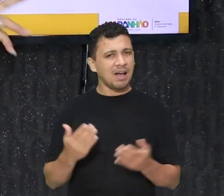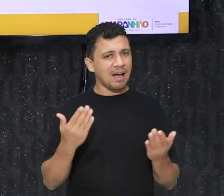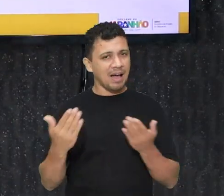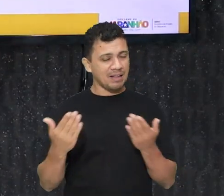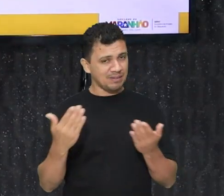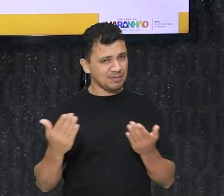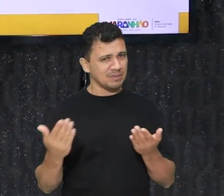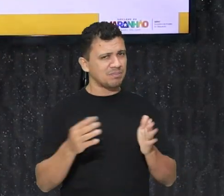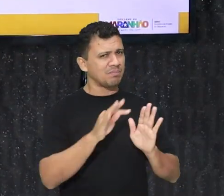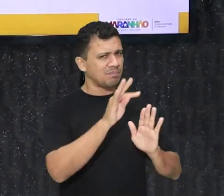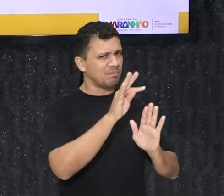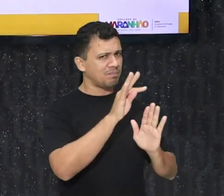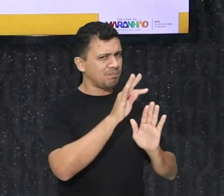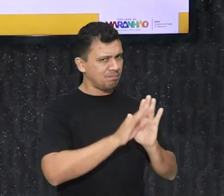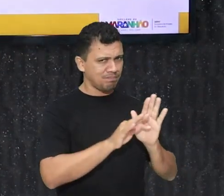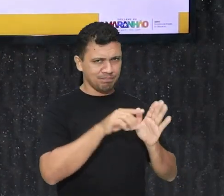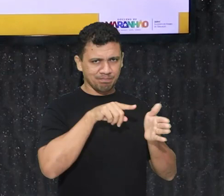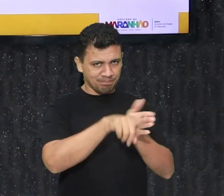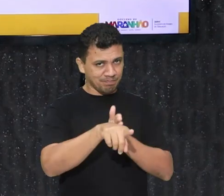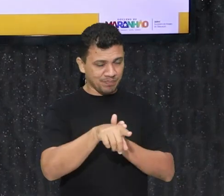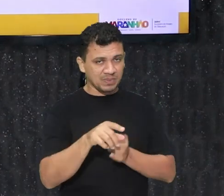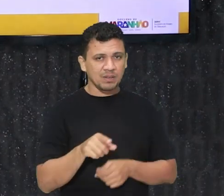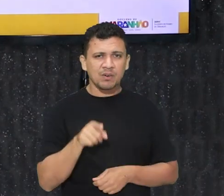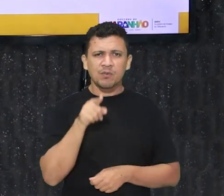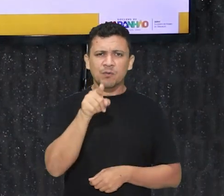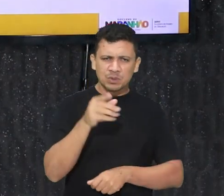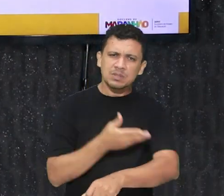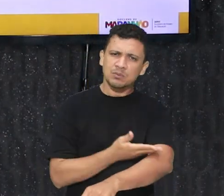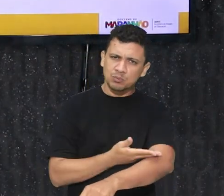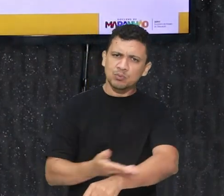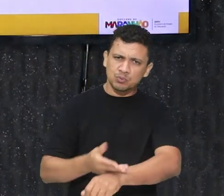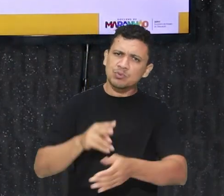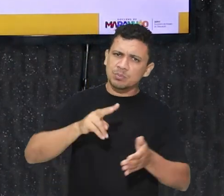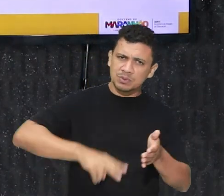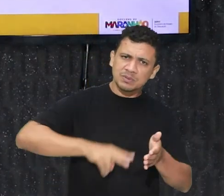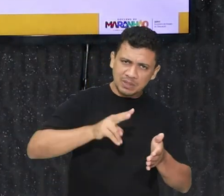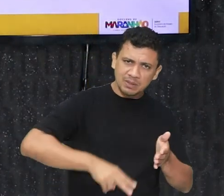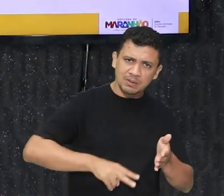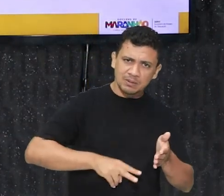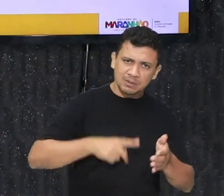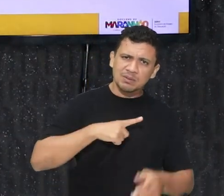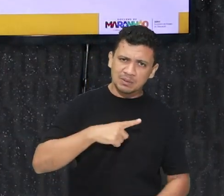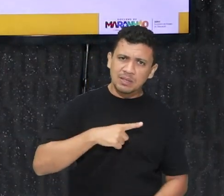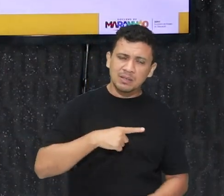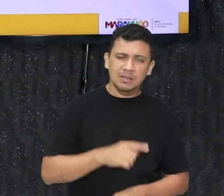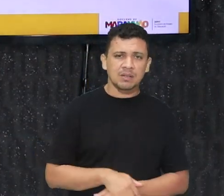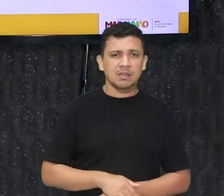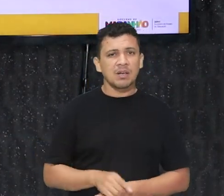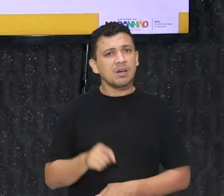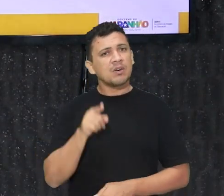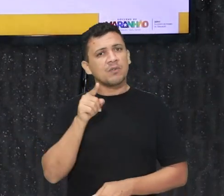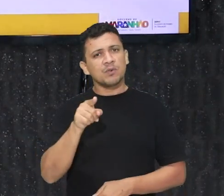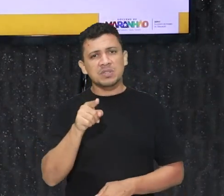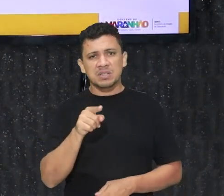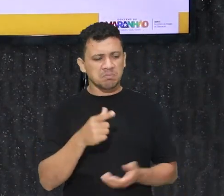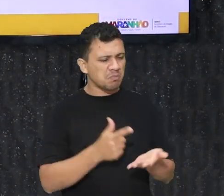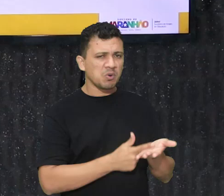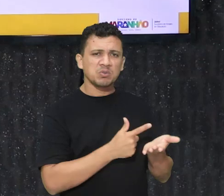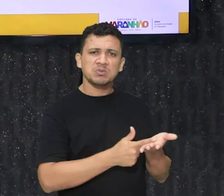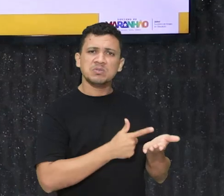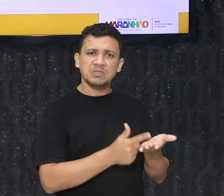questão, você tem hábito de leitura? Você lê pelo menos uma página de um